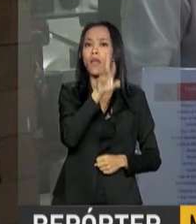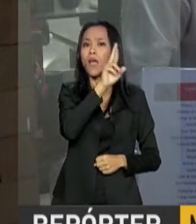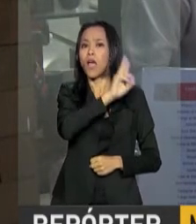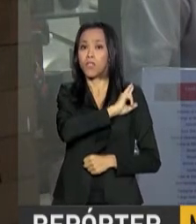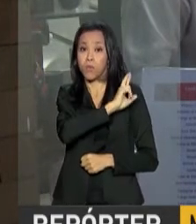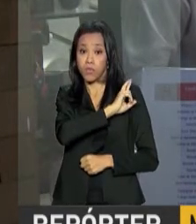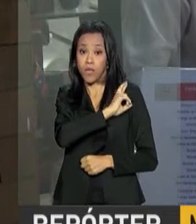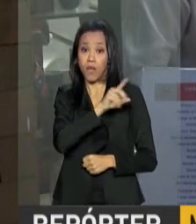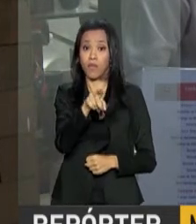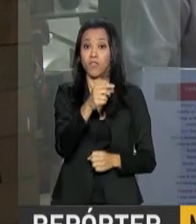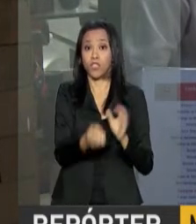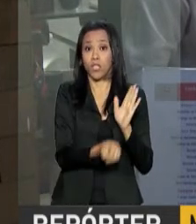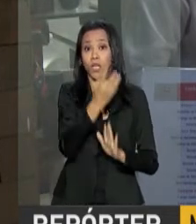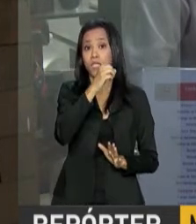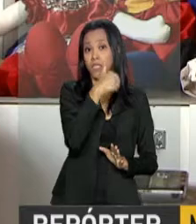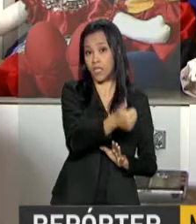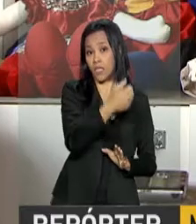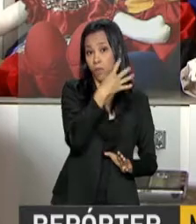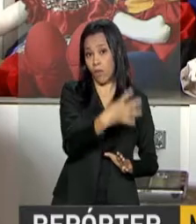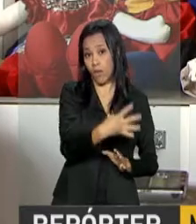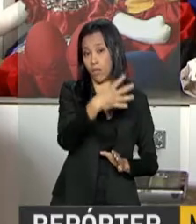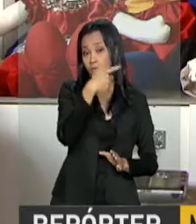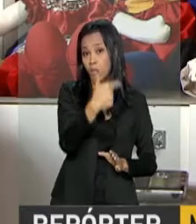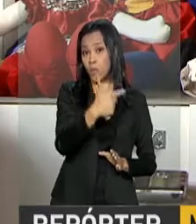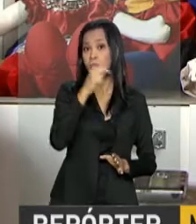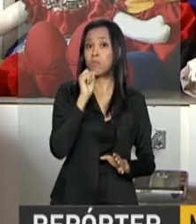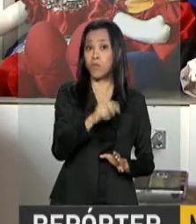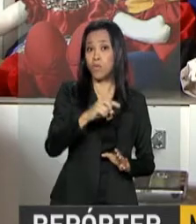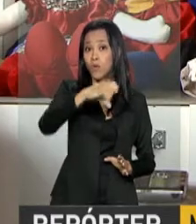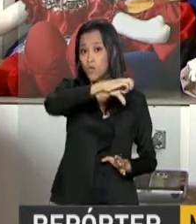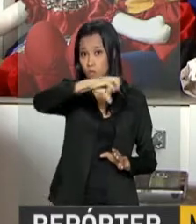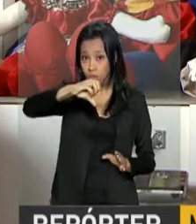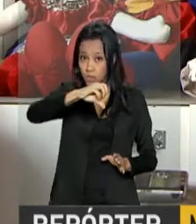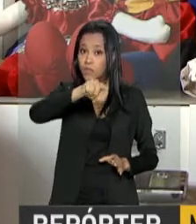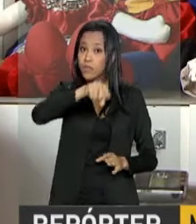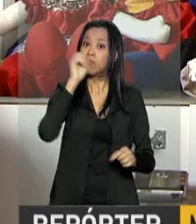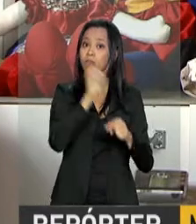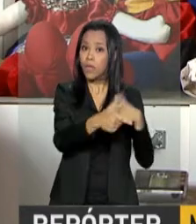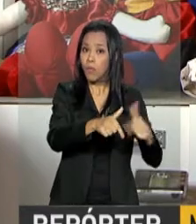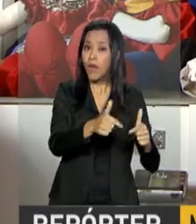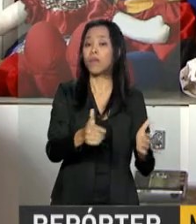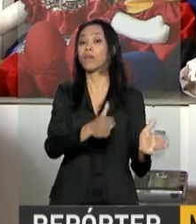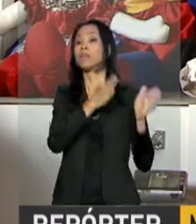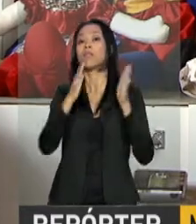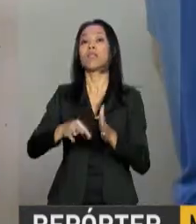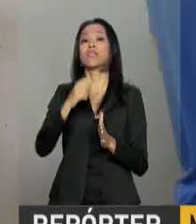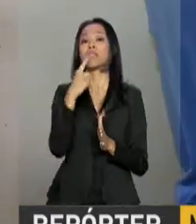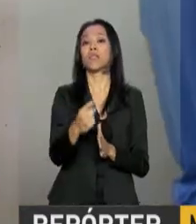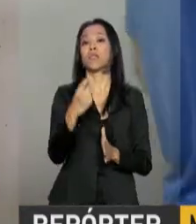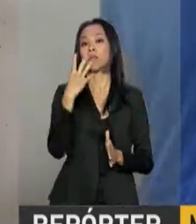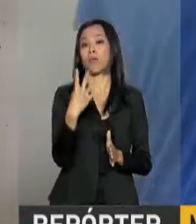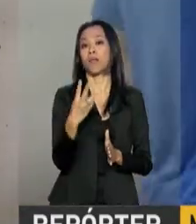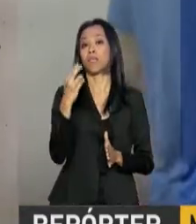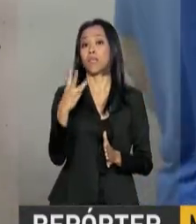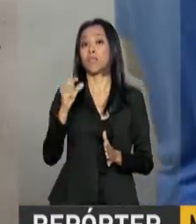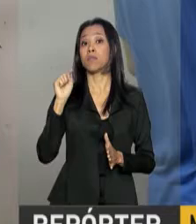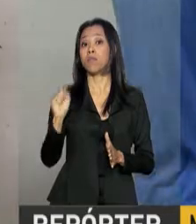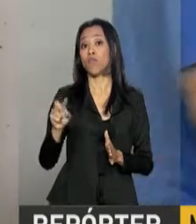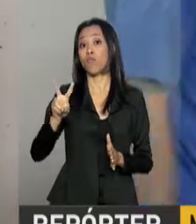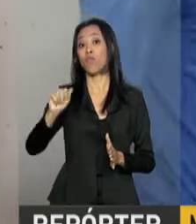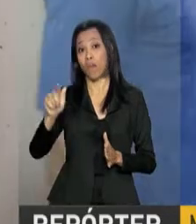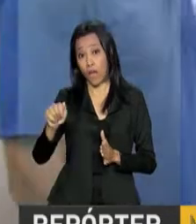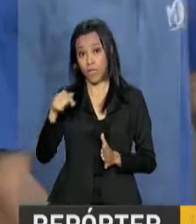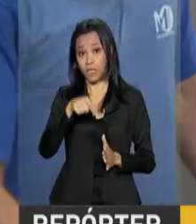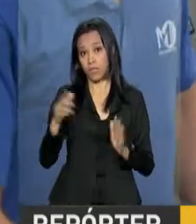gerar 142 mil e 900 empregos formais dentro das 143 1.100 vagas abertas no